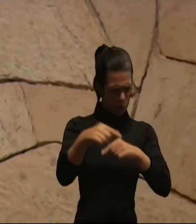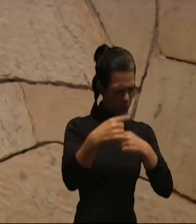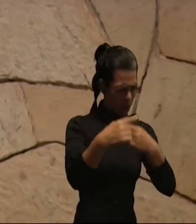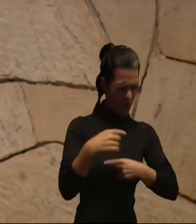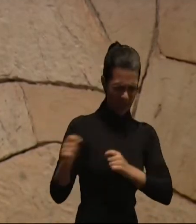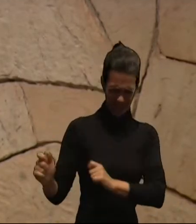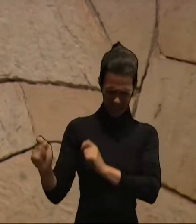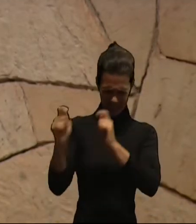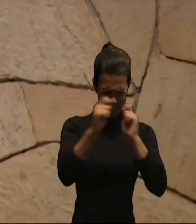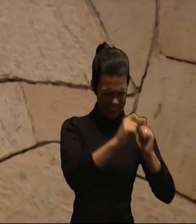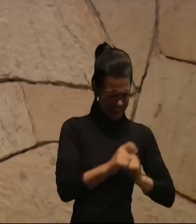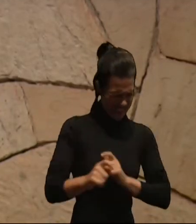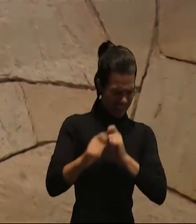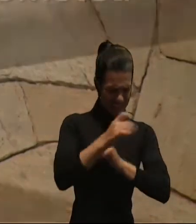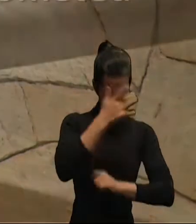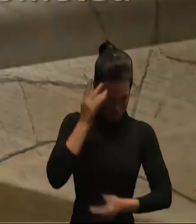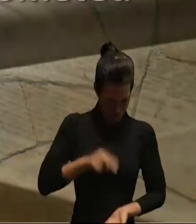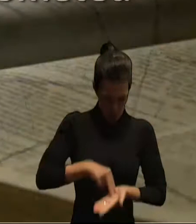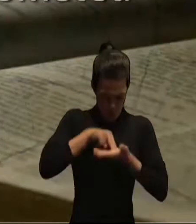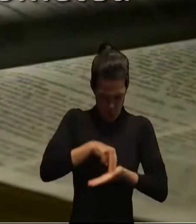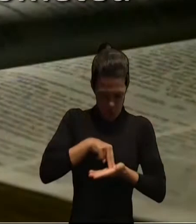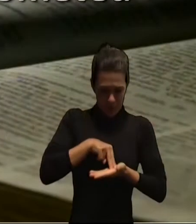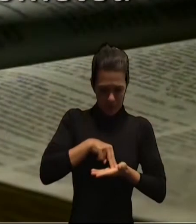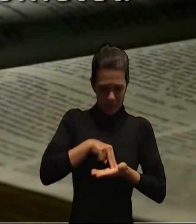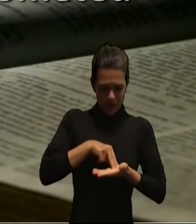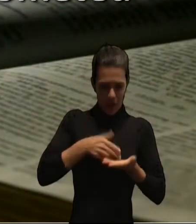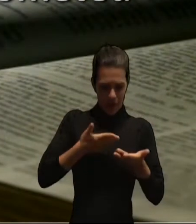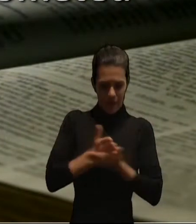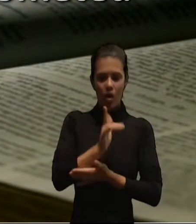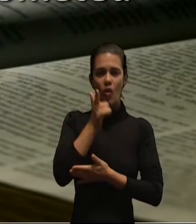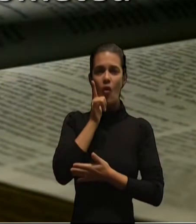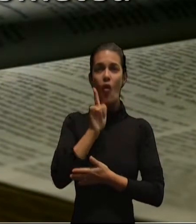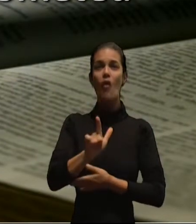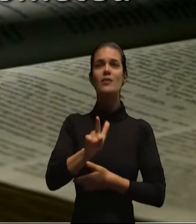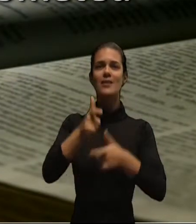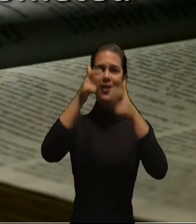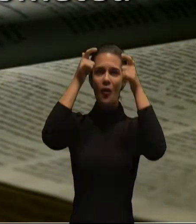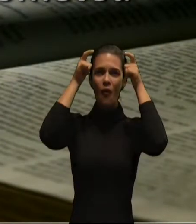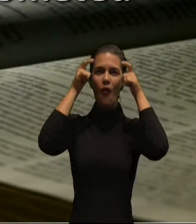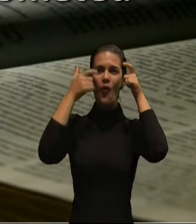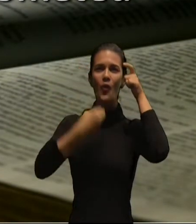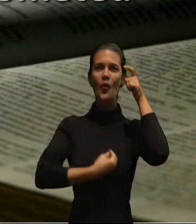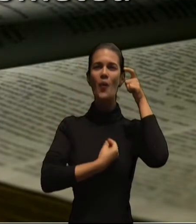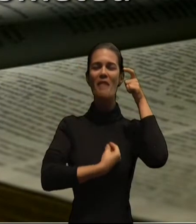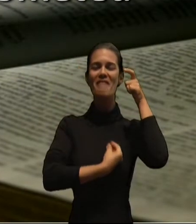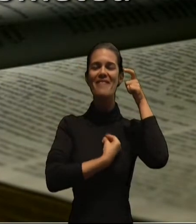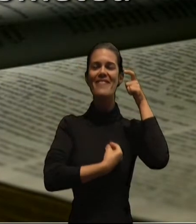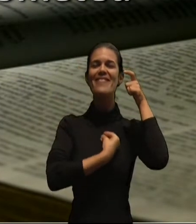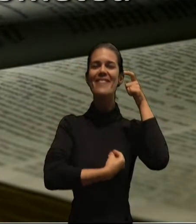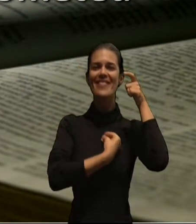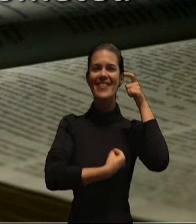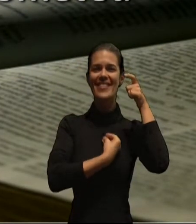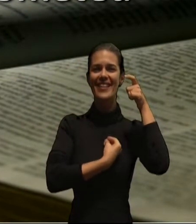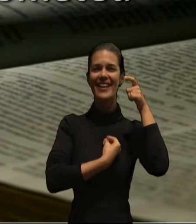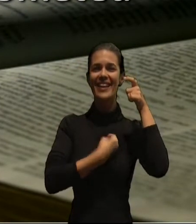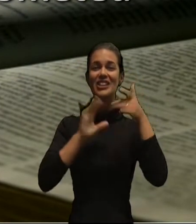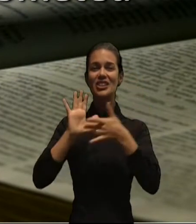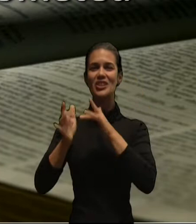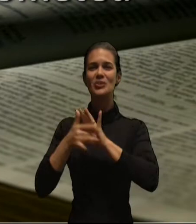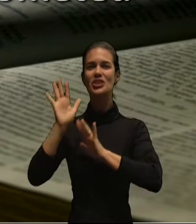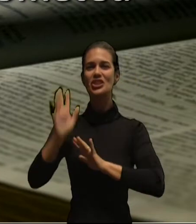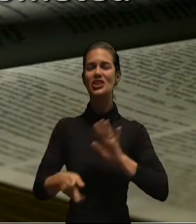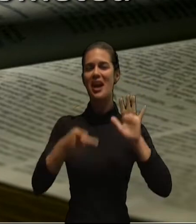sido aprovado, receberá a coroa da vida, a qual o Senhor prometeu aos que o